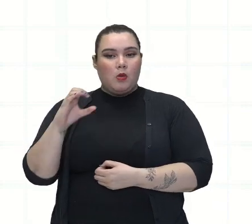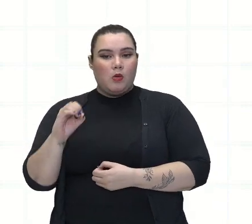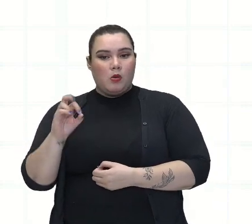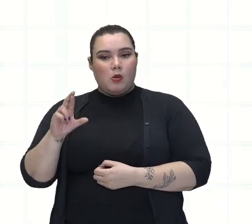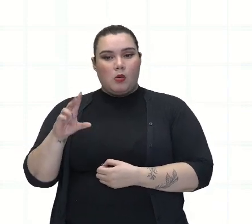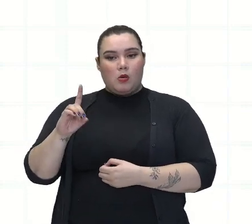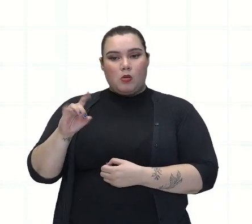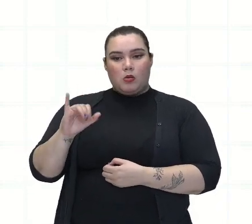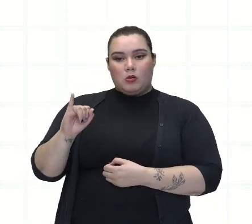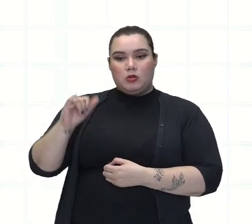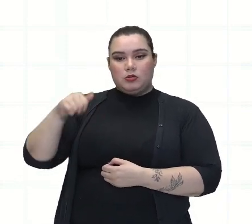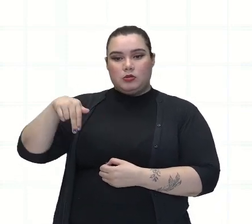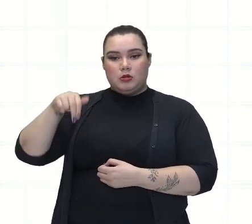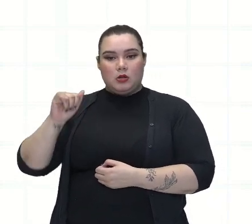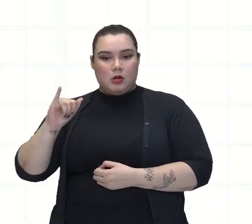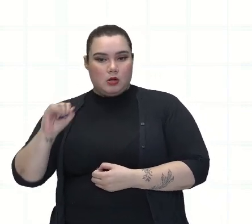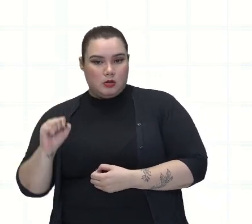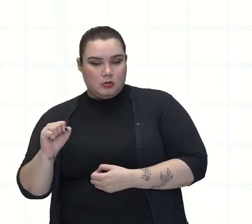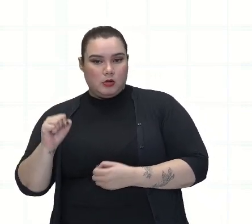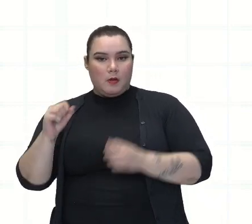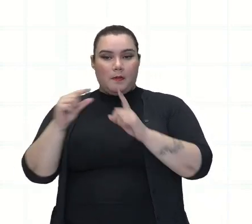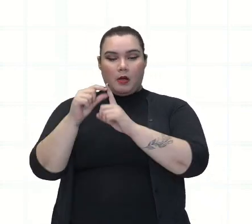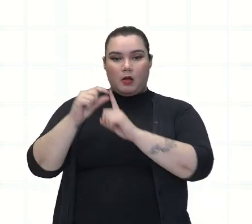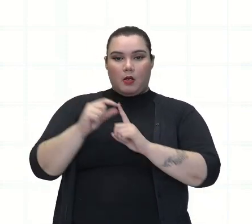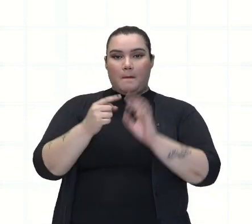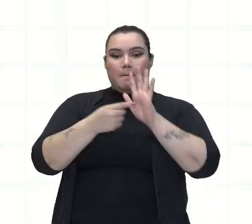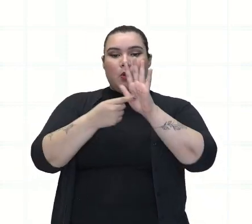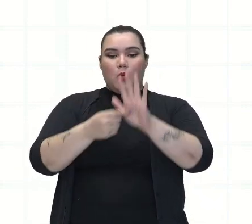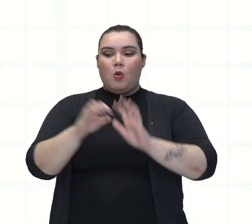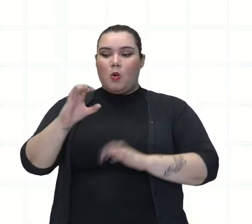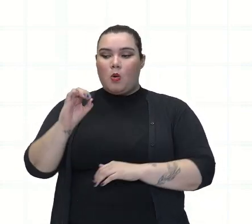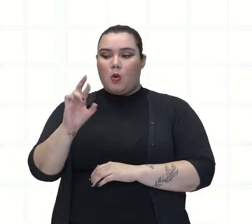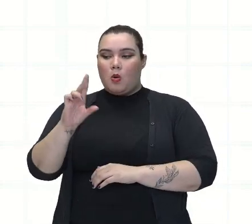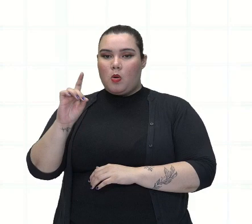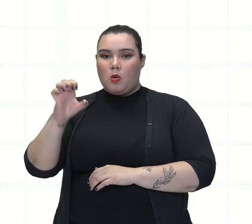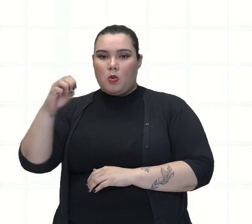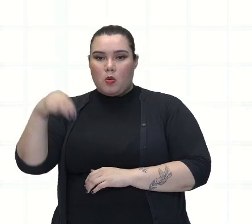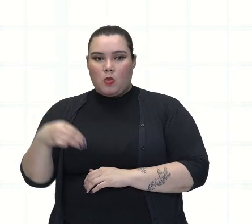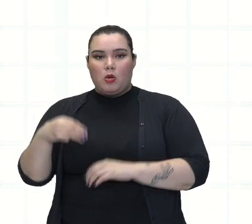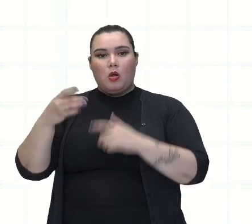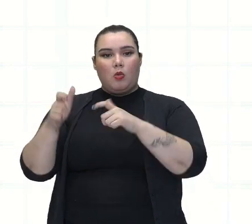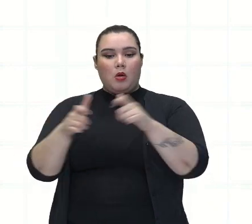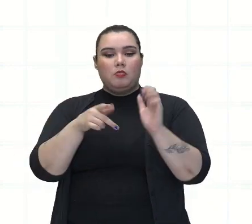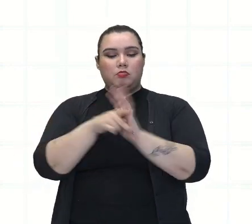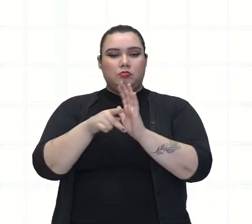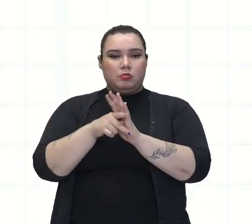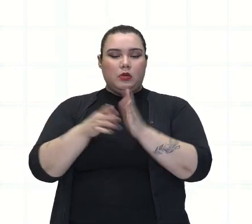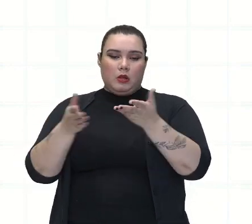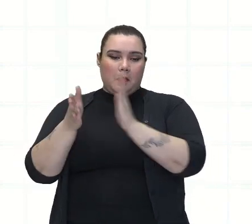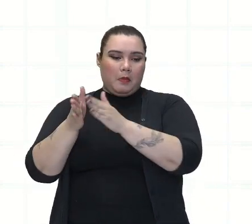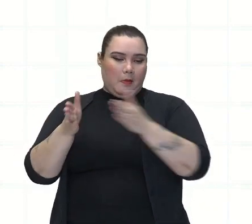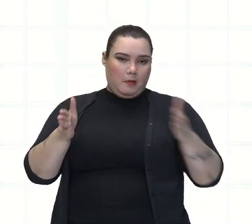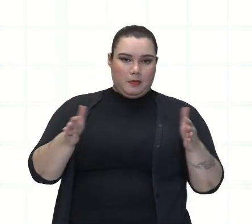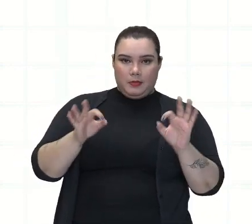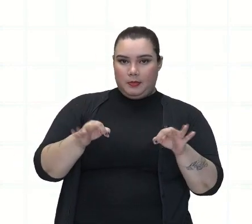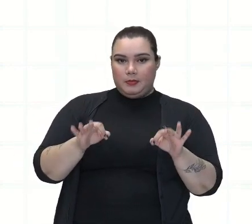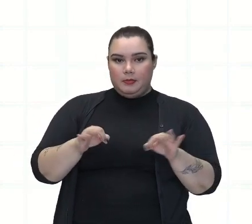Que são palavras que vão indicar ordem ou lugar de um ser numa série dada.